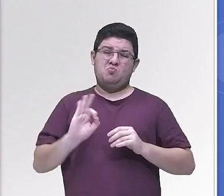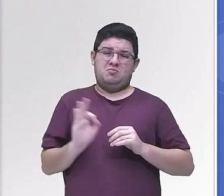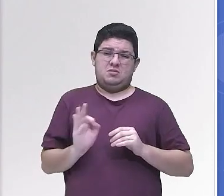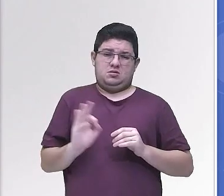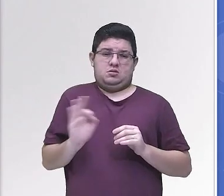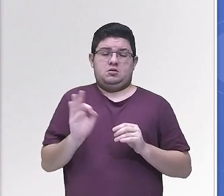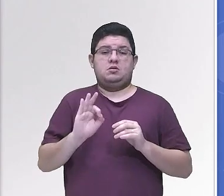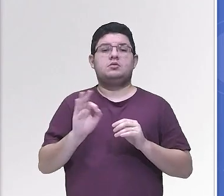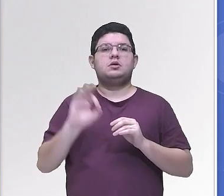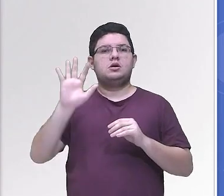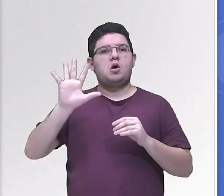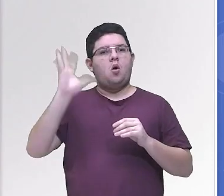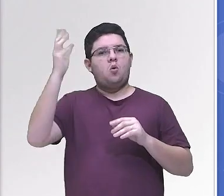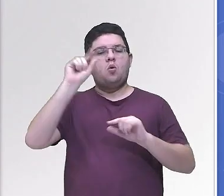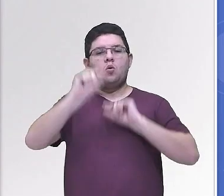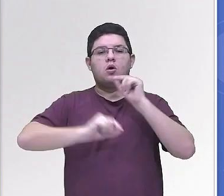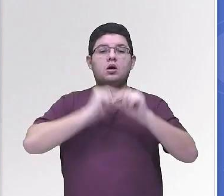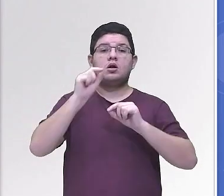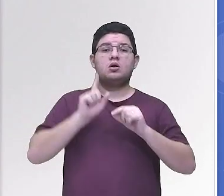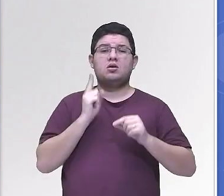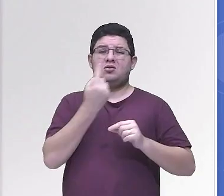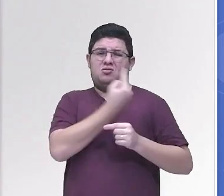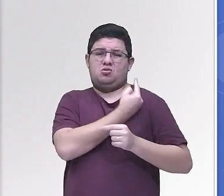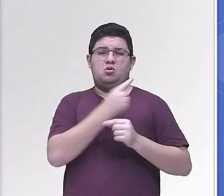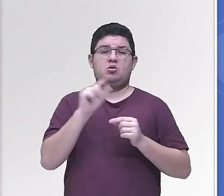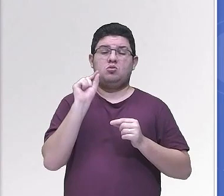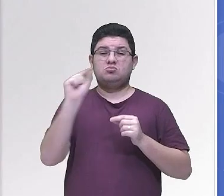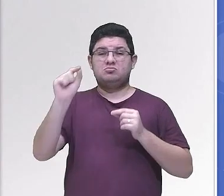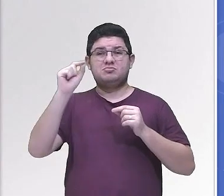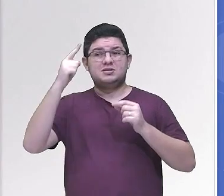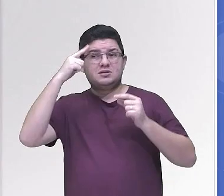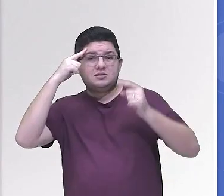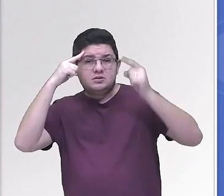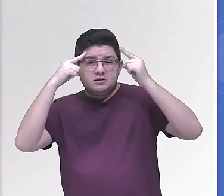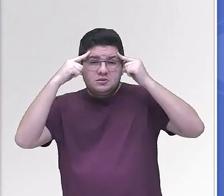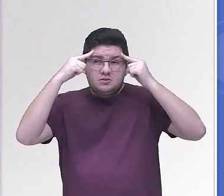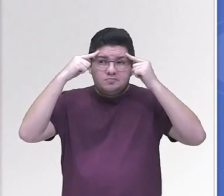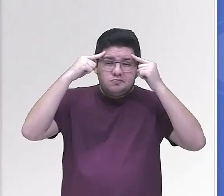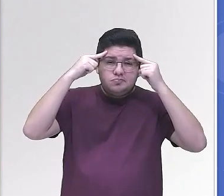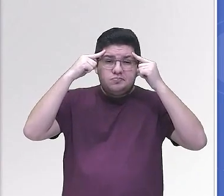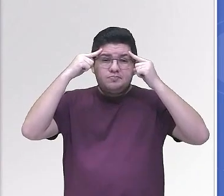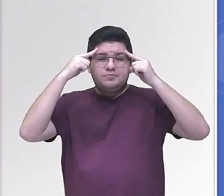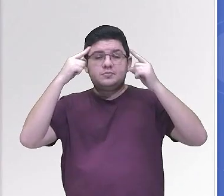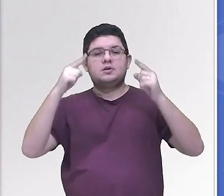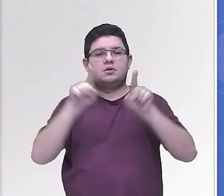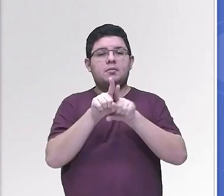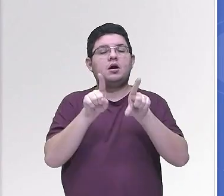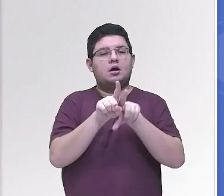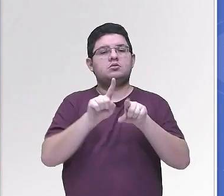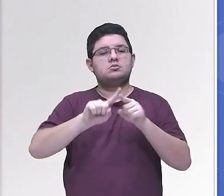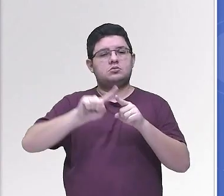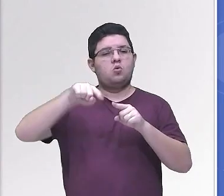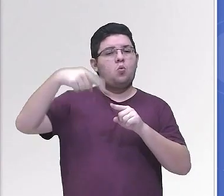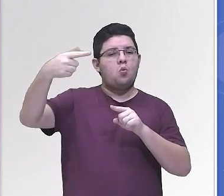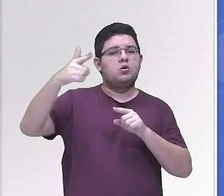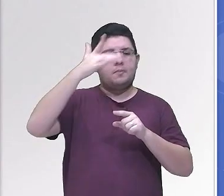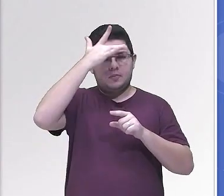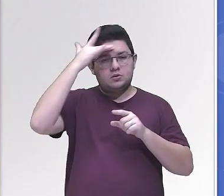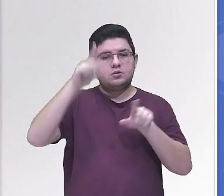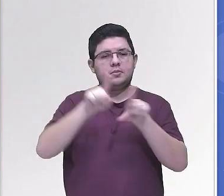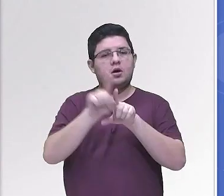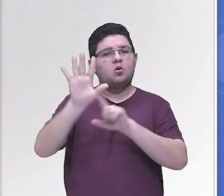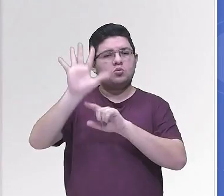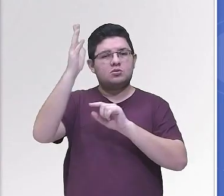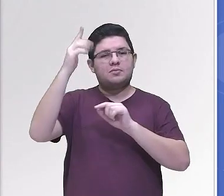criando preconceito sobre nós mesmos, a gente vai acabando criando preconceito sobre um todo. Isso é muito importante, tome muito cuidado com isso